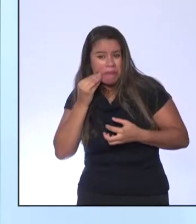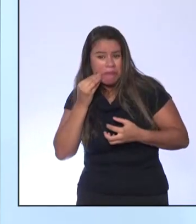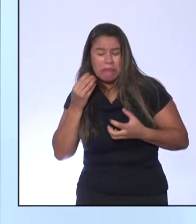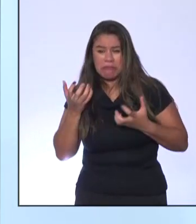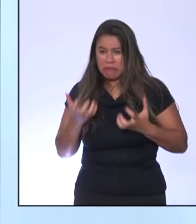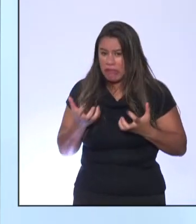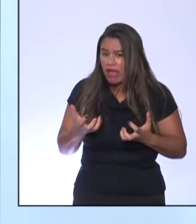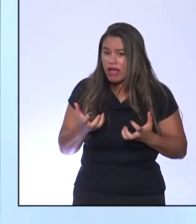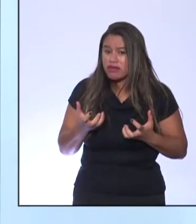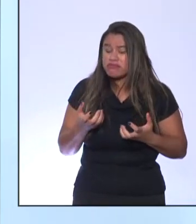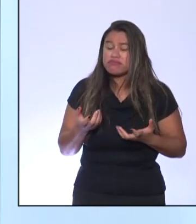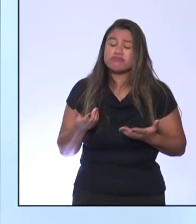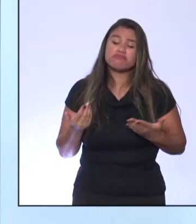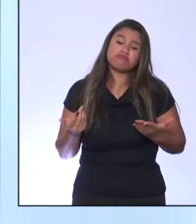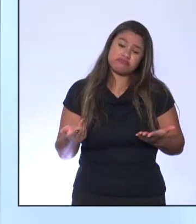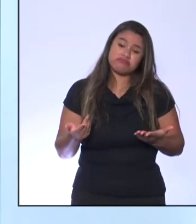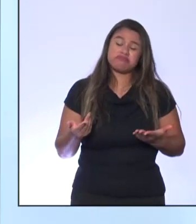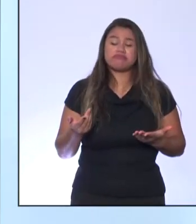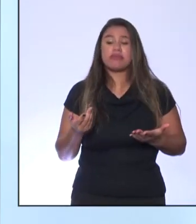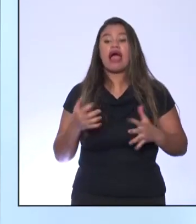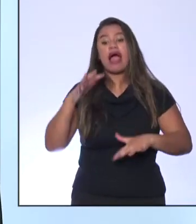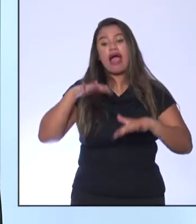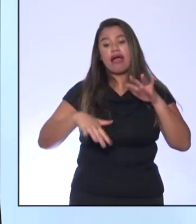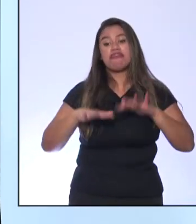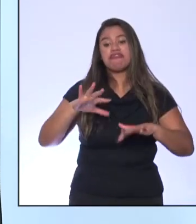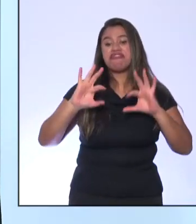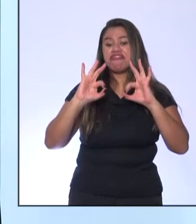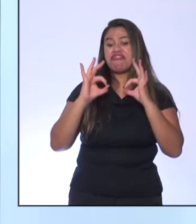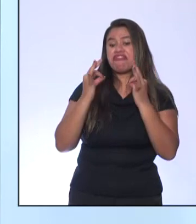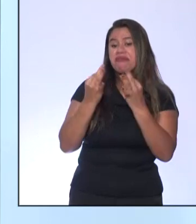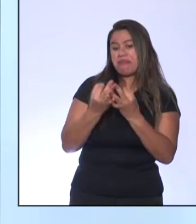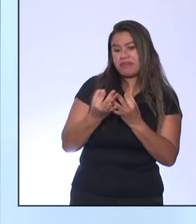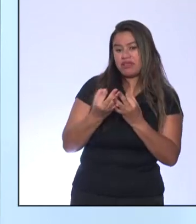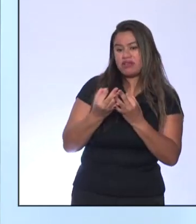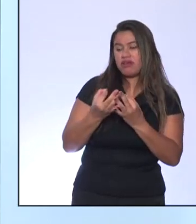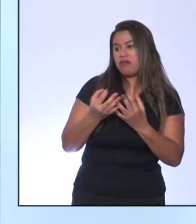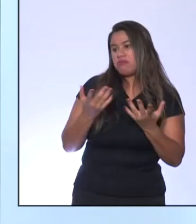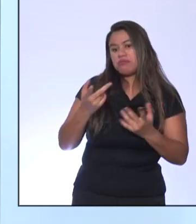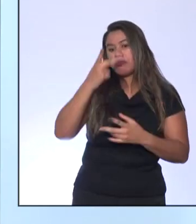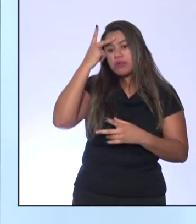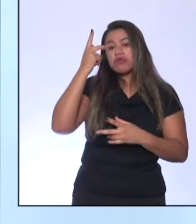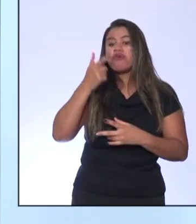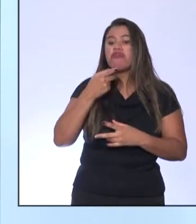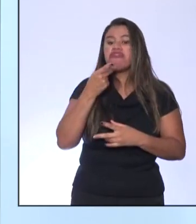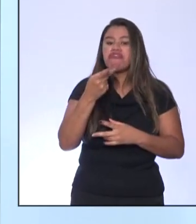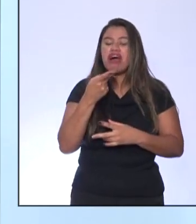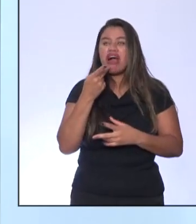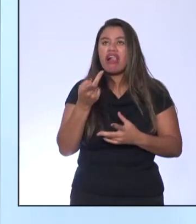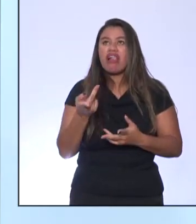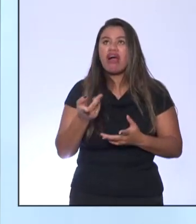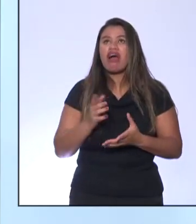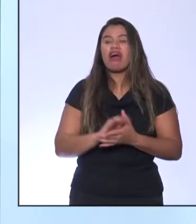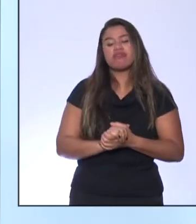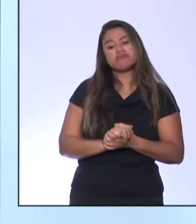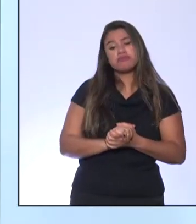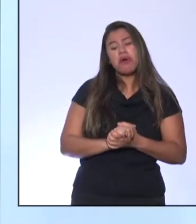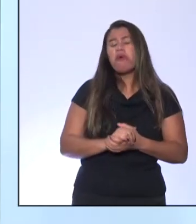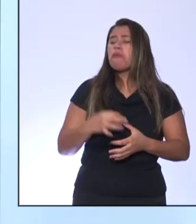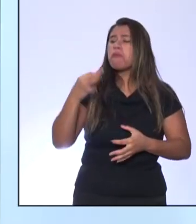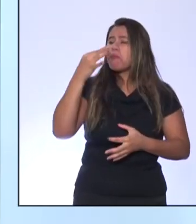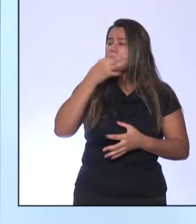quando alguém lá na nossa família fala assim, nossa, como você fala